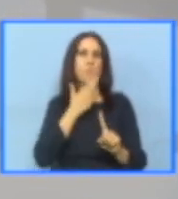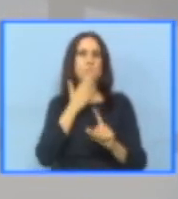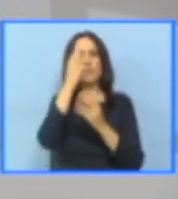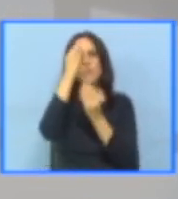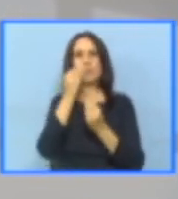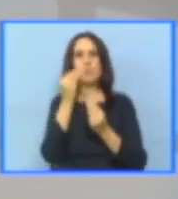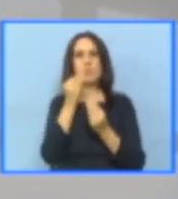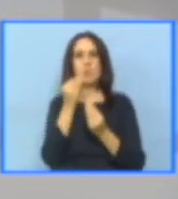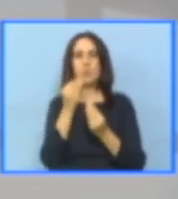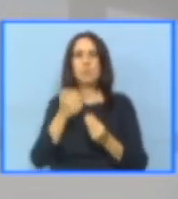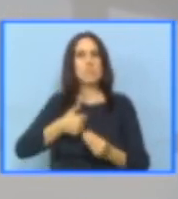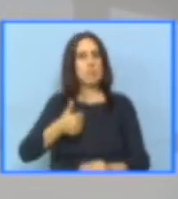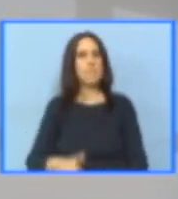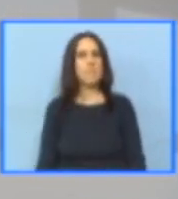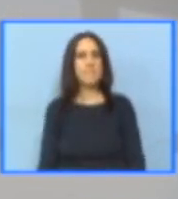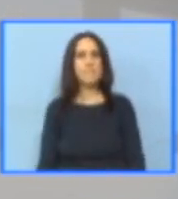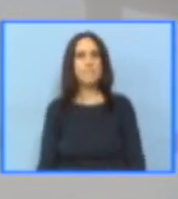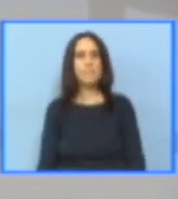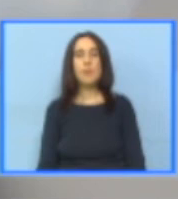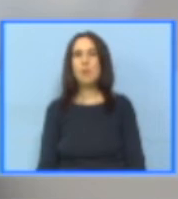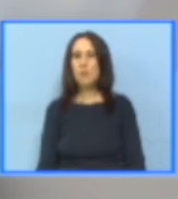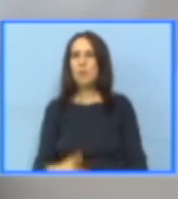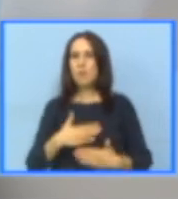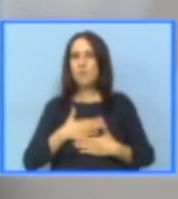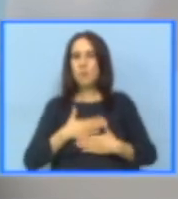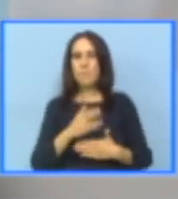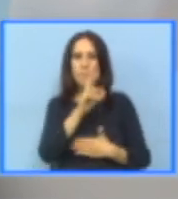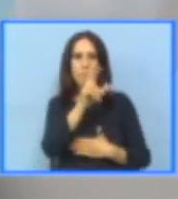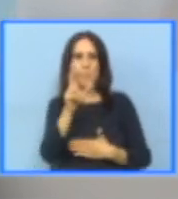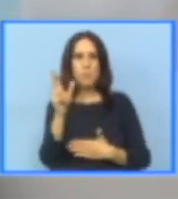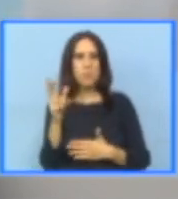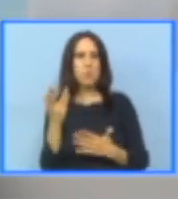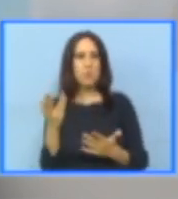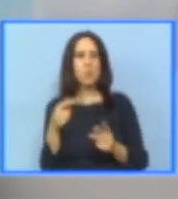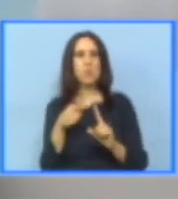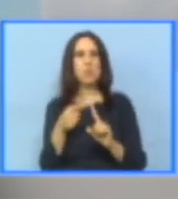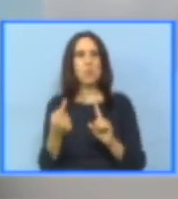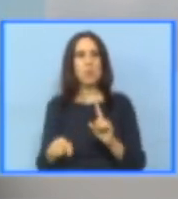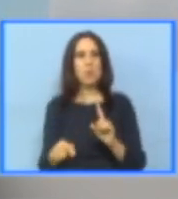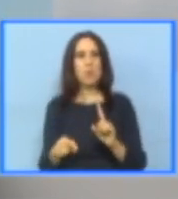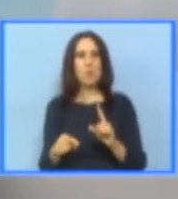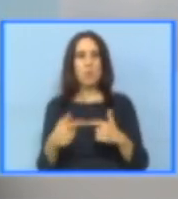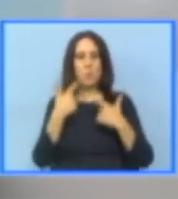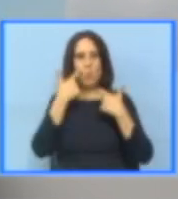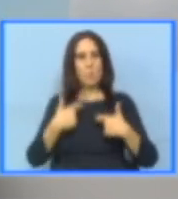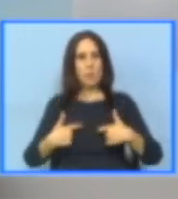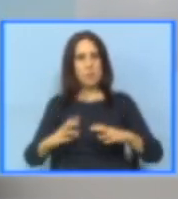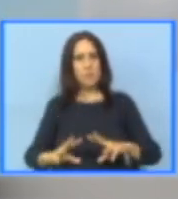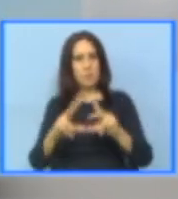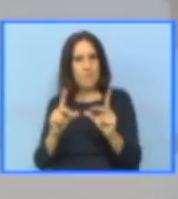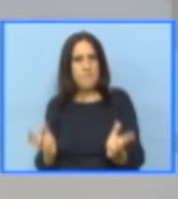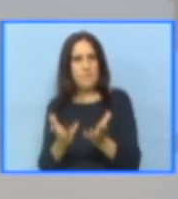formação. Isso é essencial. E estamos a falar de voluntariado missionário, em que há uma componente de promoção humana e de